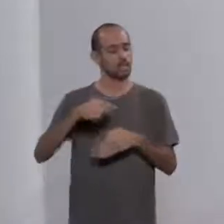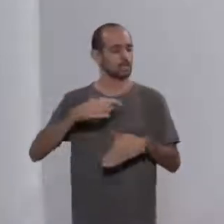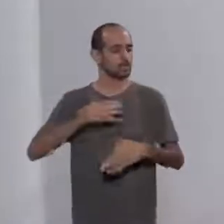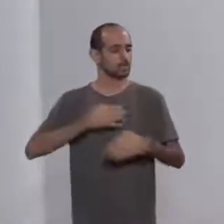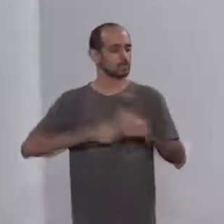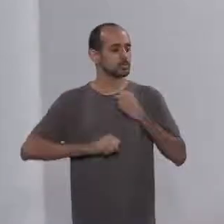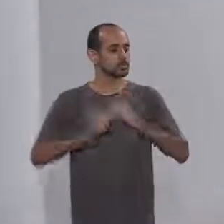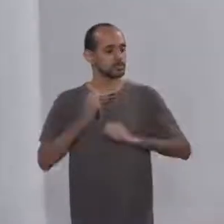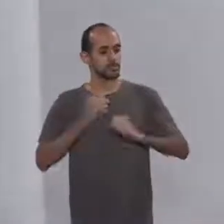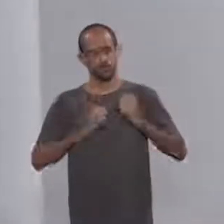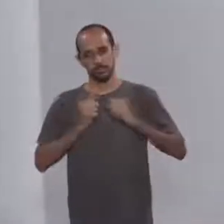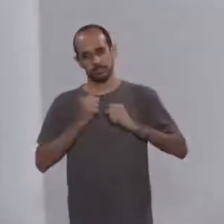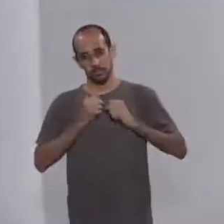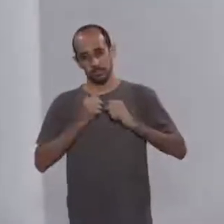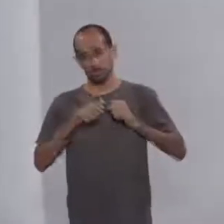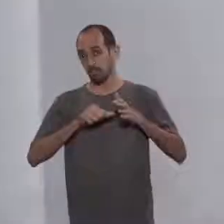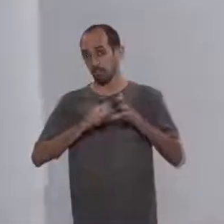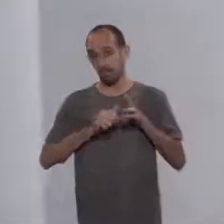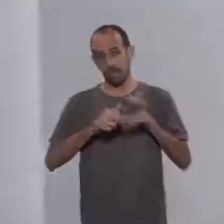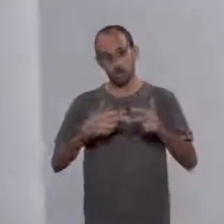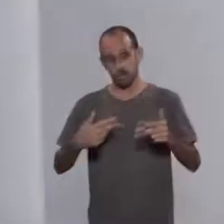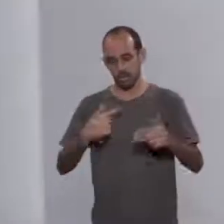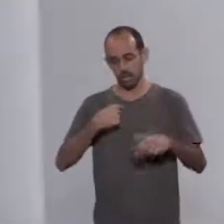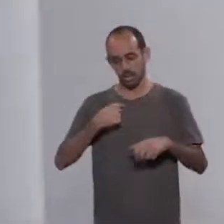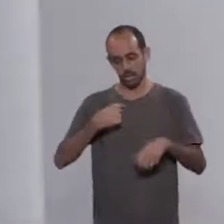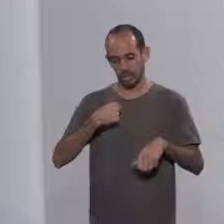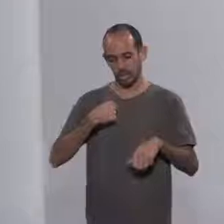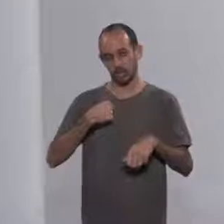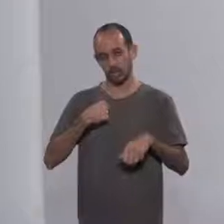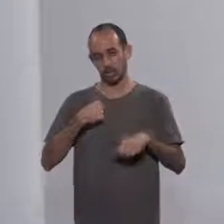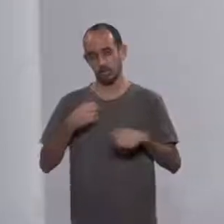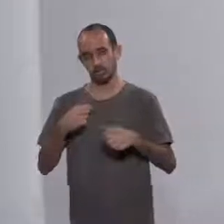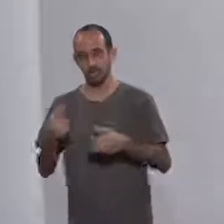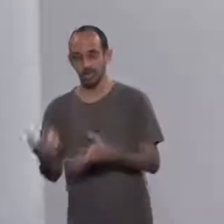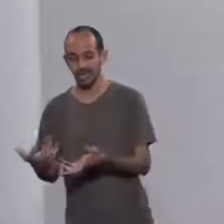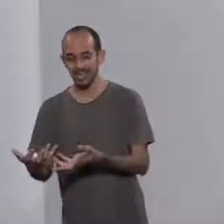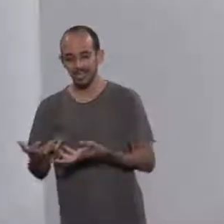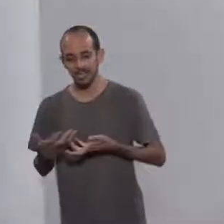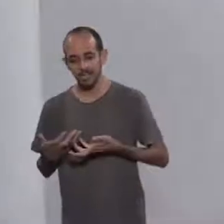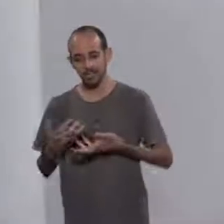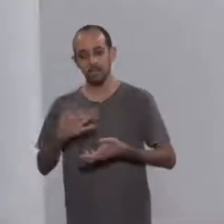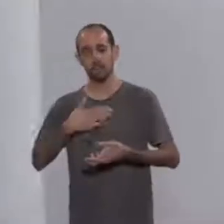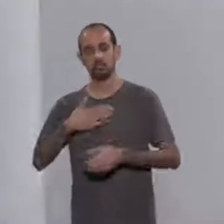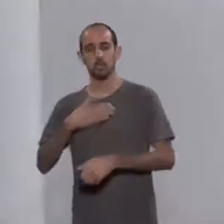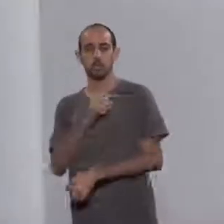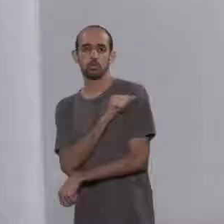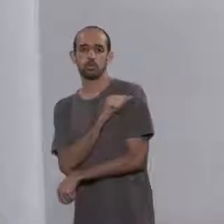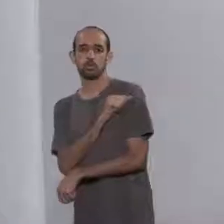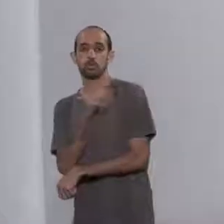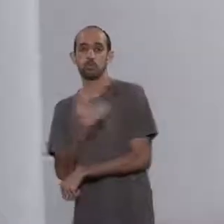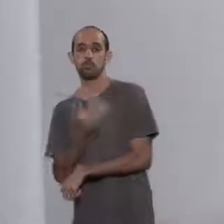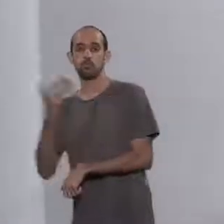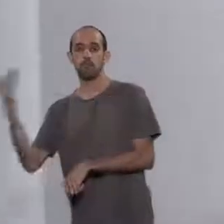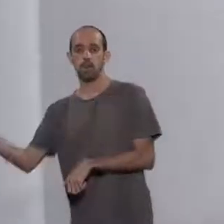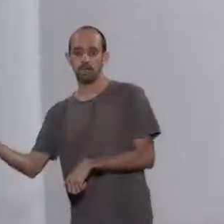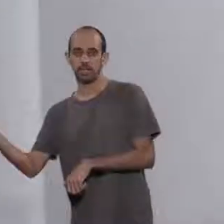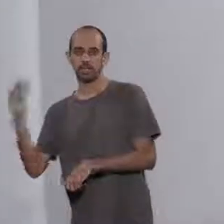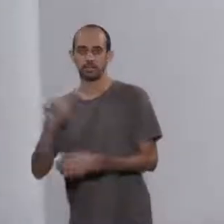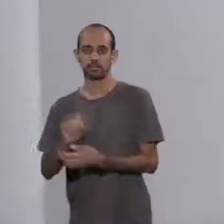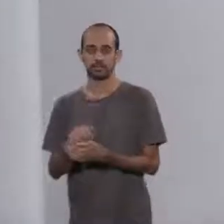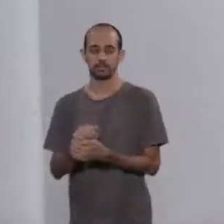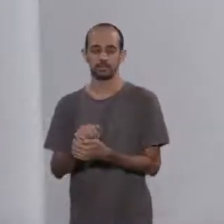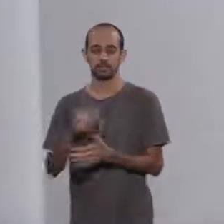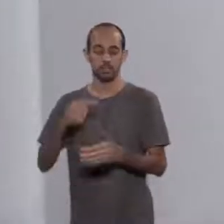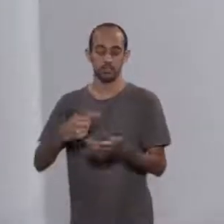Então, assim, a primeira postura que eu tive enquanto professora de sala de recurso foi receber o meu aluno do lado de fora da escola. Ali a gente